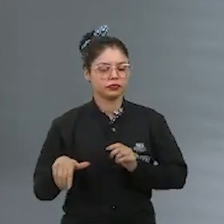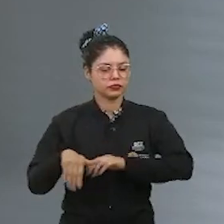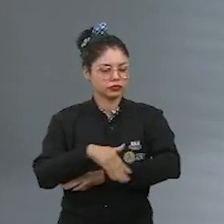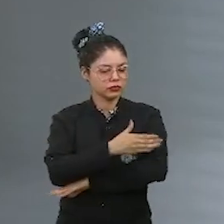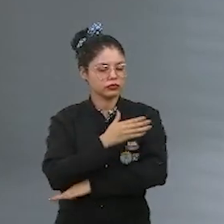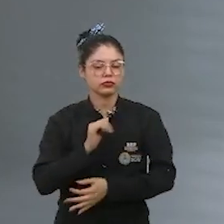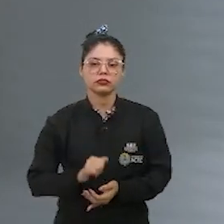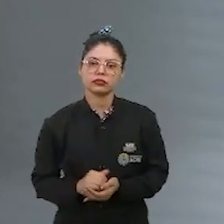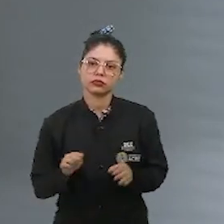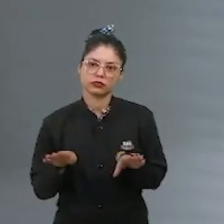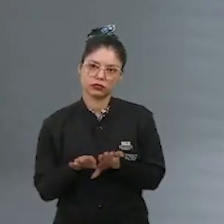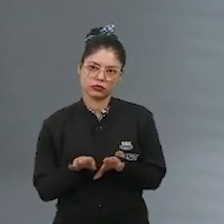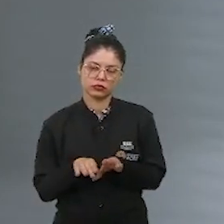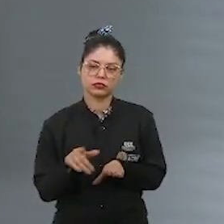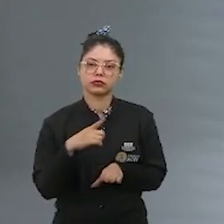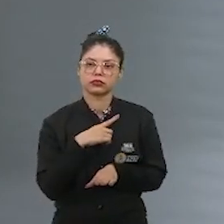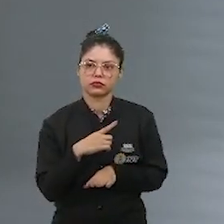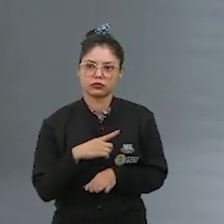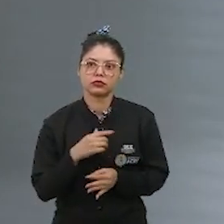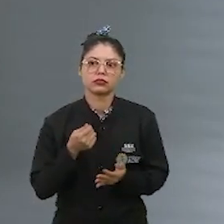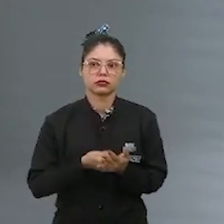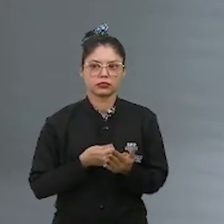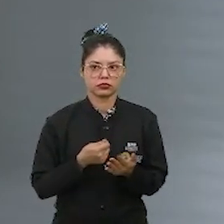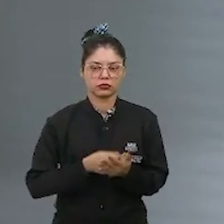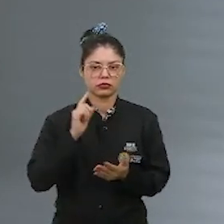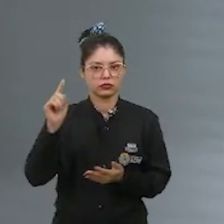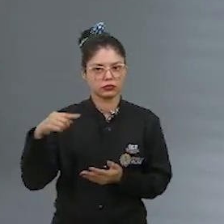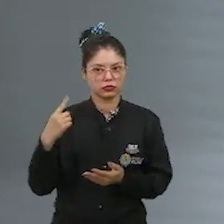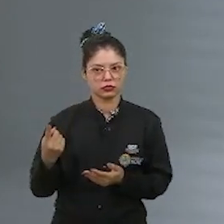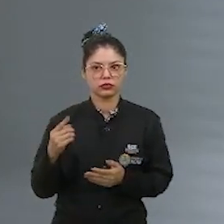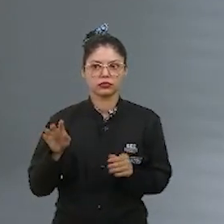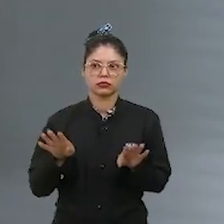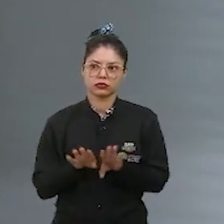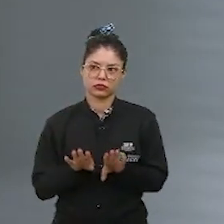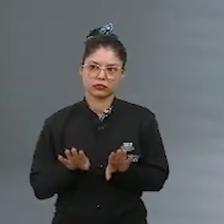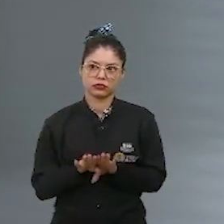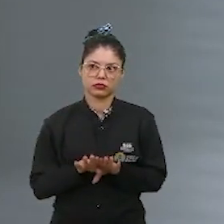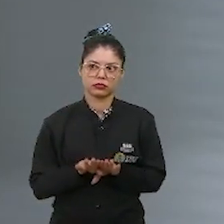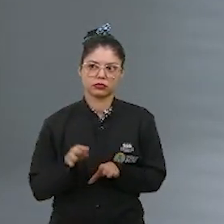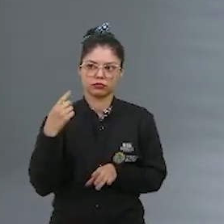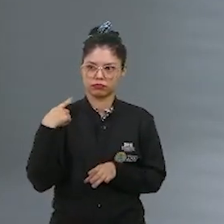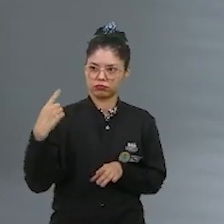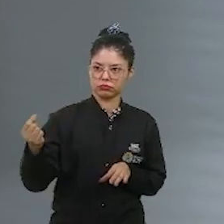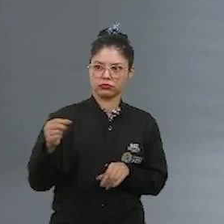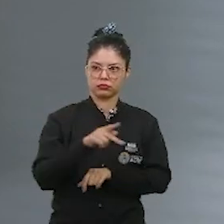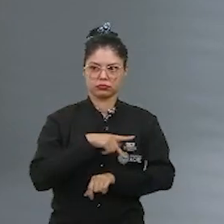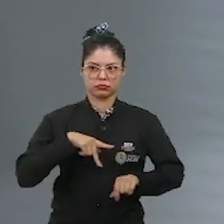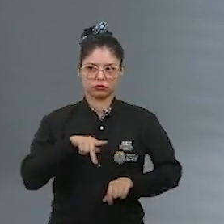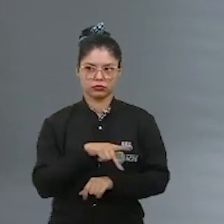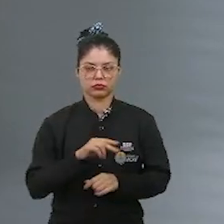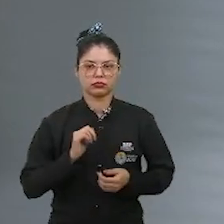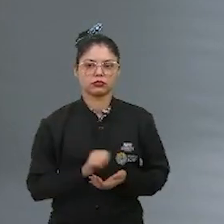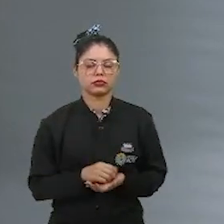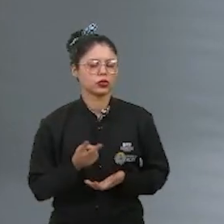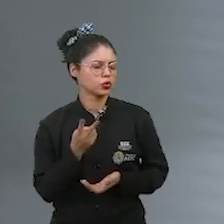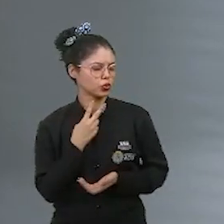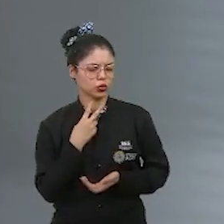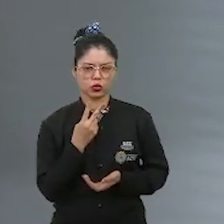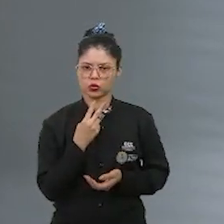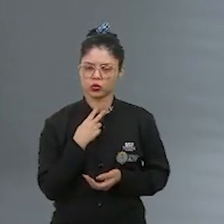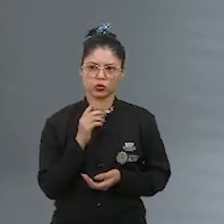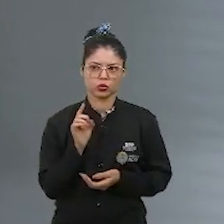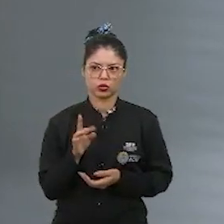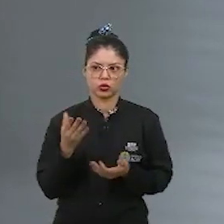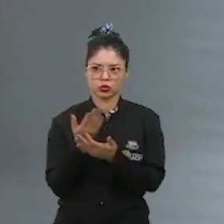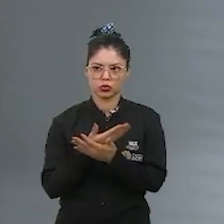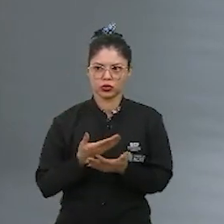como devem existir esforços para aqueles que são refugiados. Então, eu não posso apenas